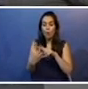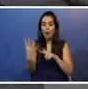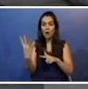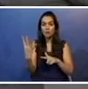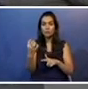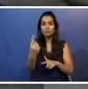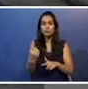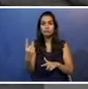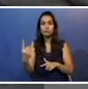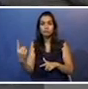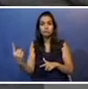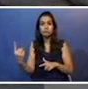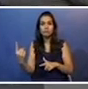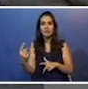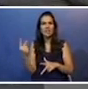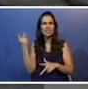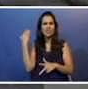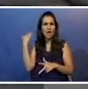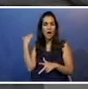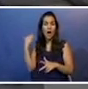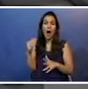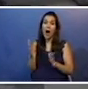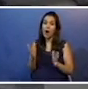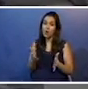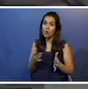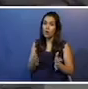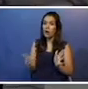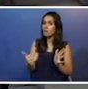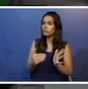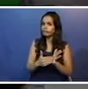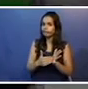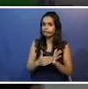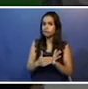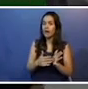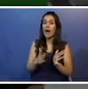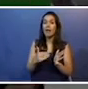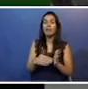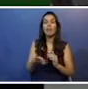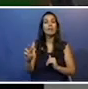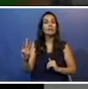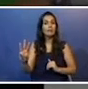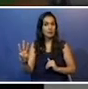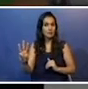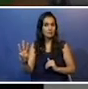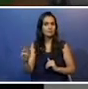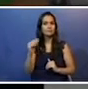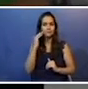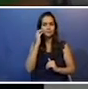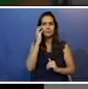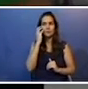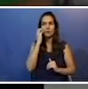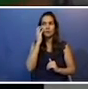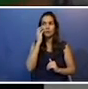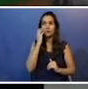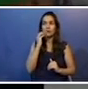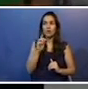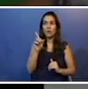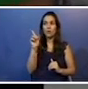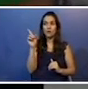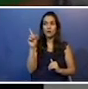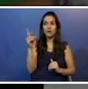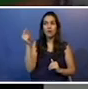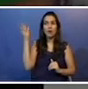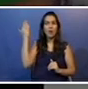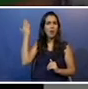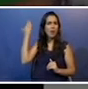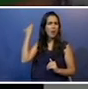valer mais, né? Porque só vale repetir 3 vezes cada letra. Então, esse aqui é um exemplo muito